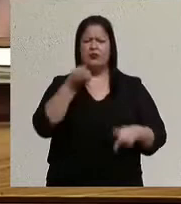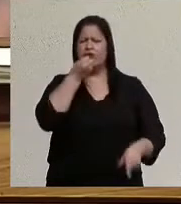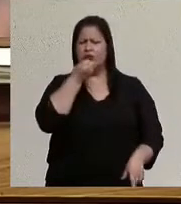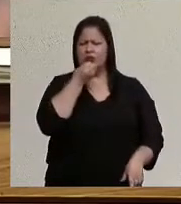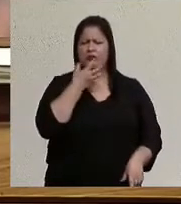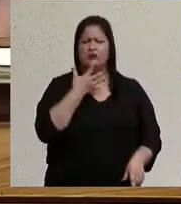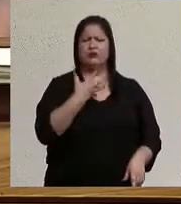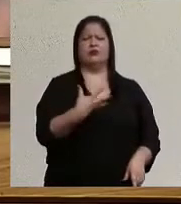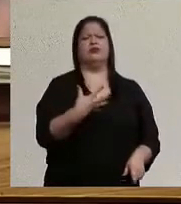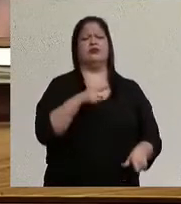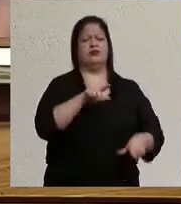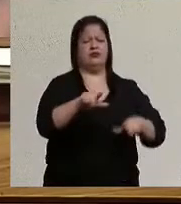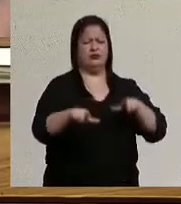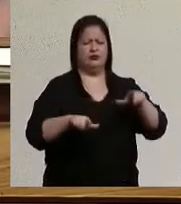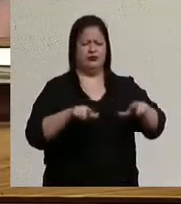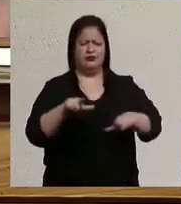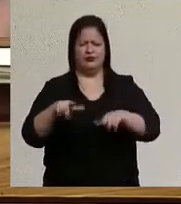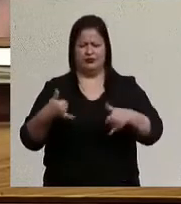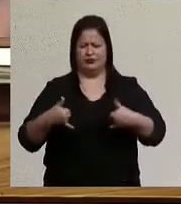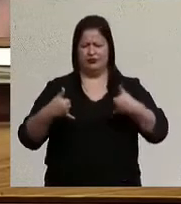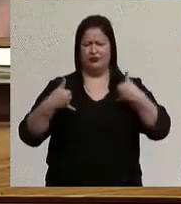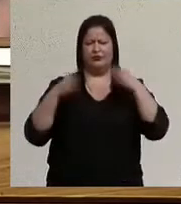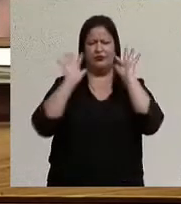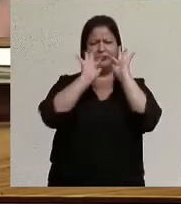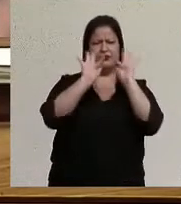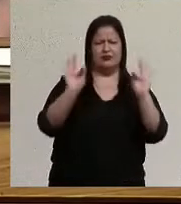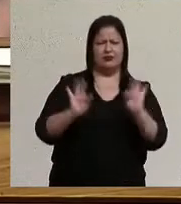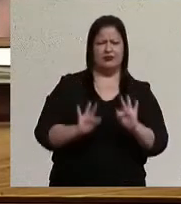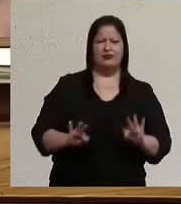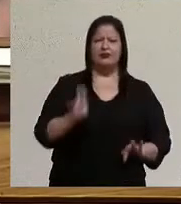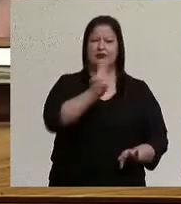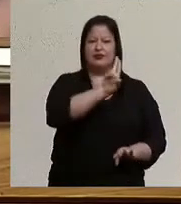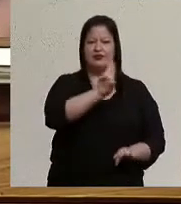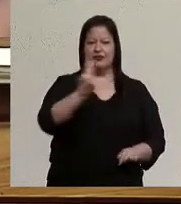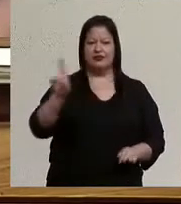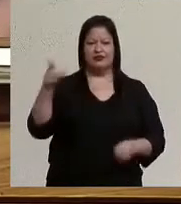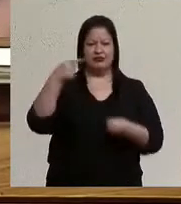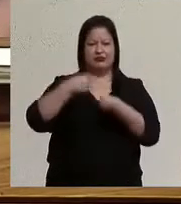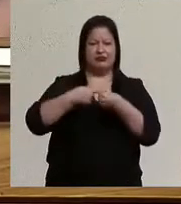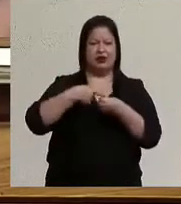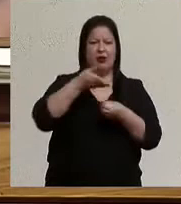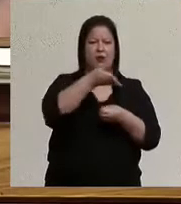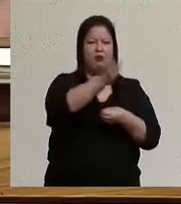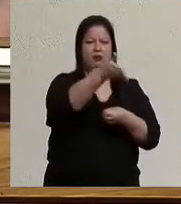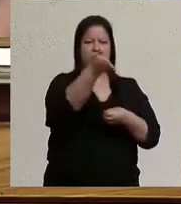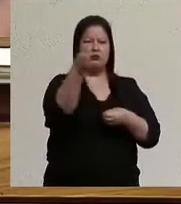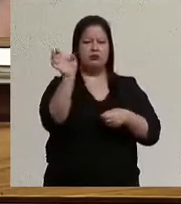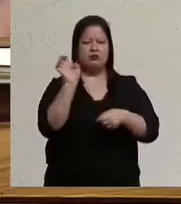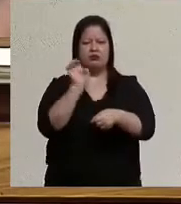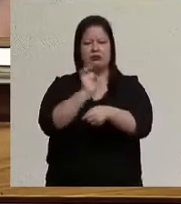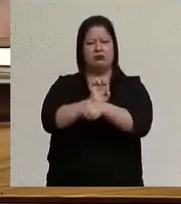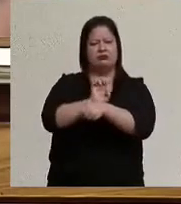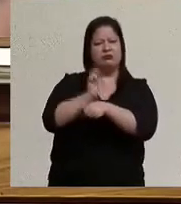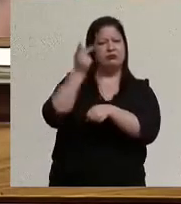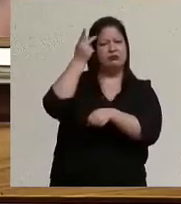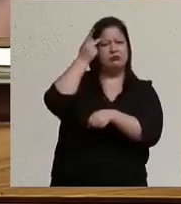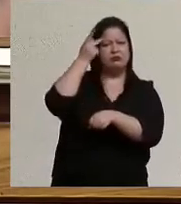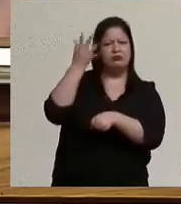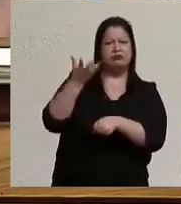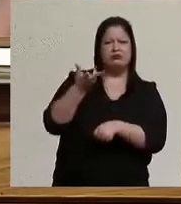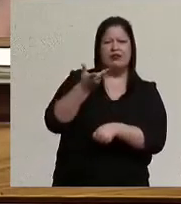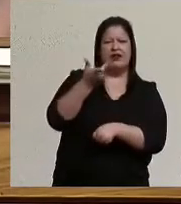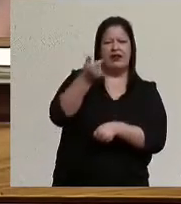Bom Combate só nos dando orgulho levando nosso nome aí da nossa cidade nos quatro cantos do estado foi maravilhoso